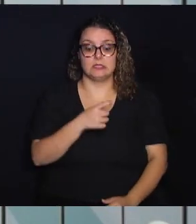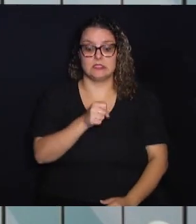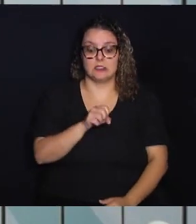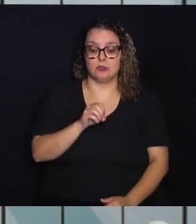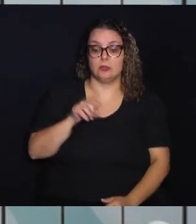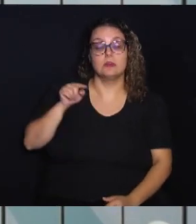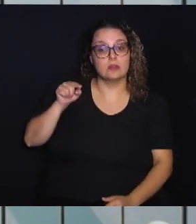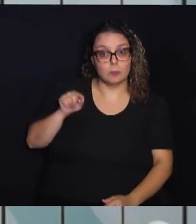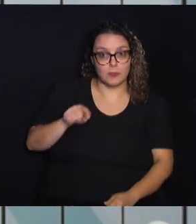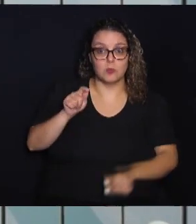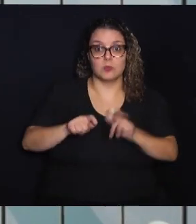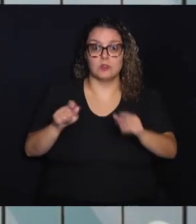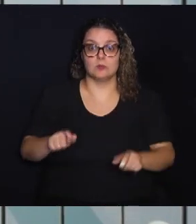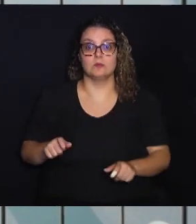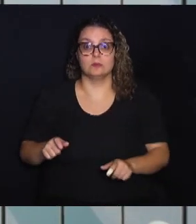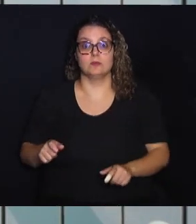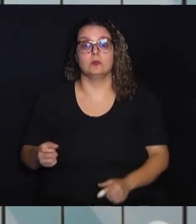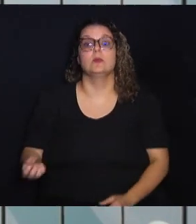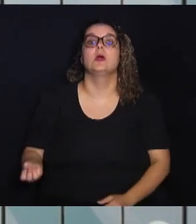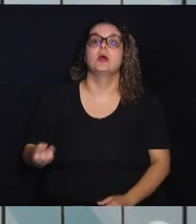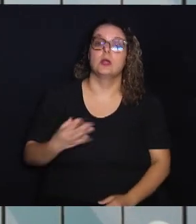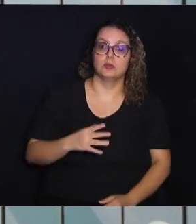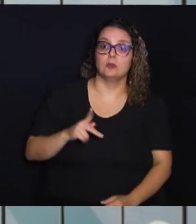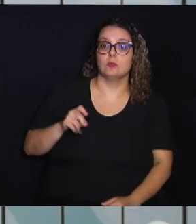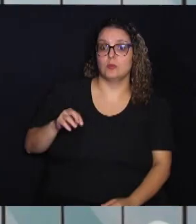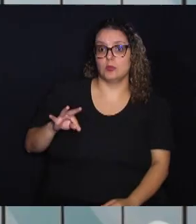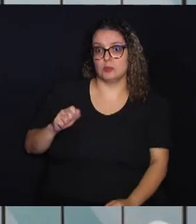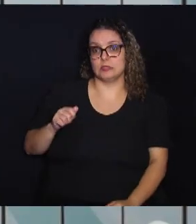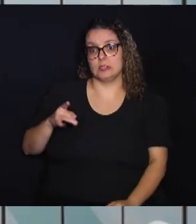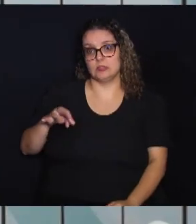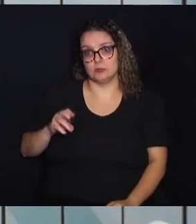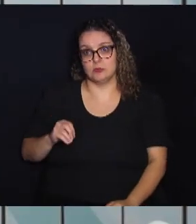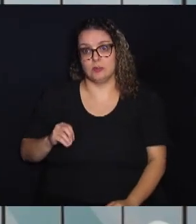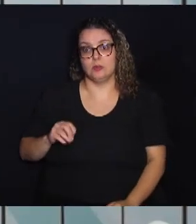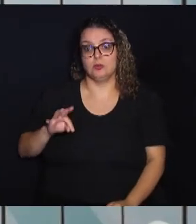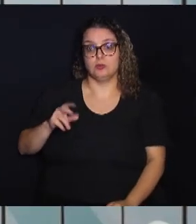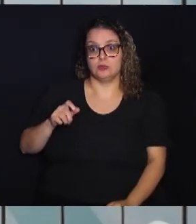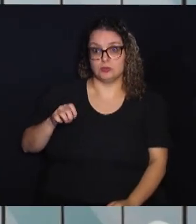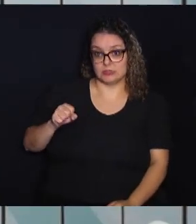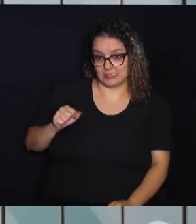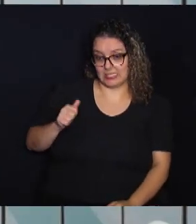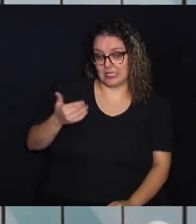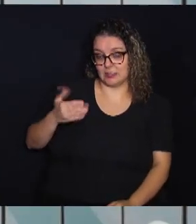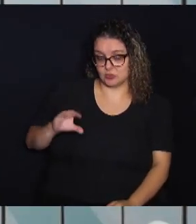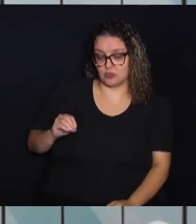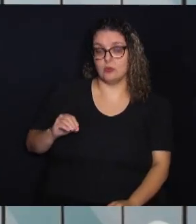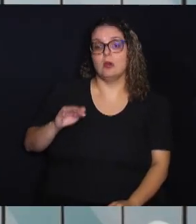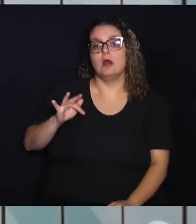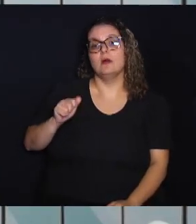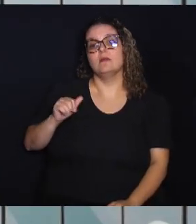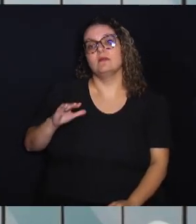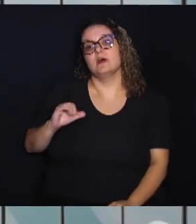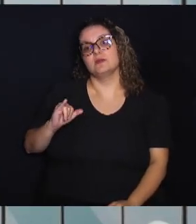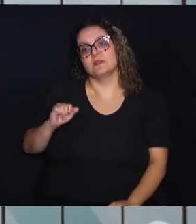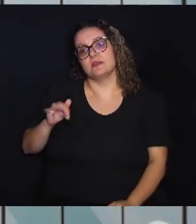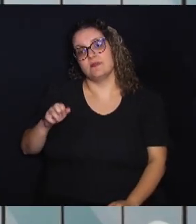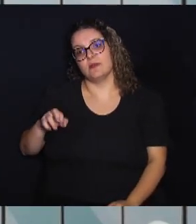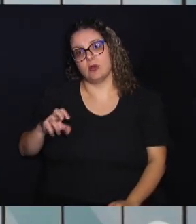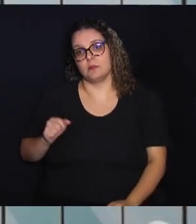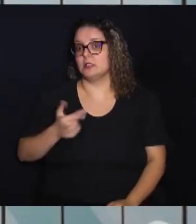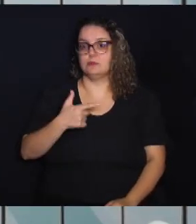mil pessoas são novos portadores do traço falciforme, ou seja, não